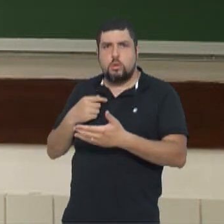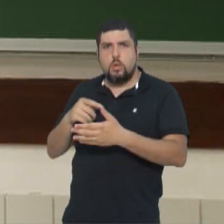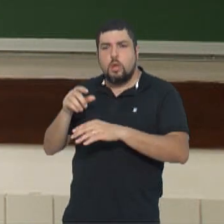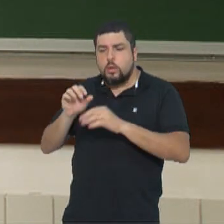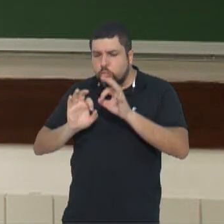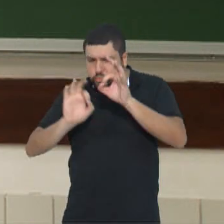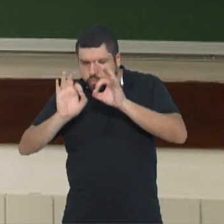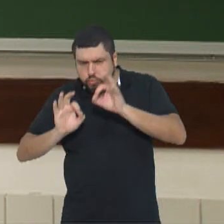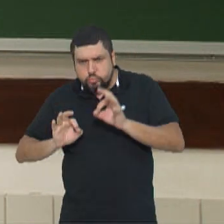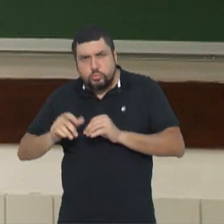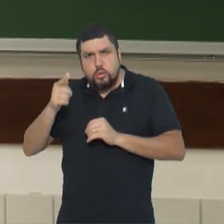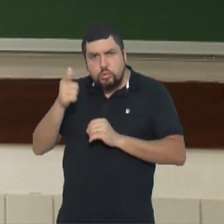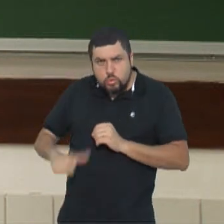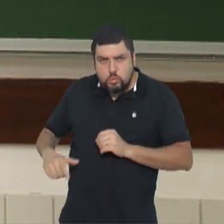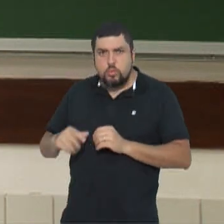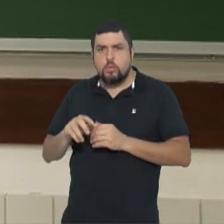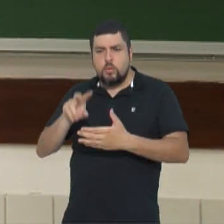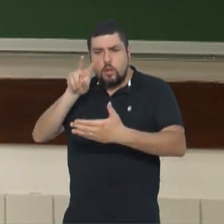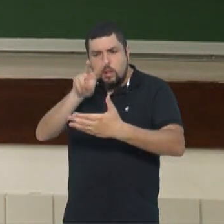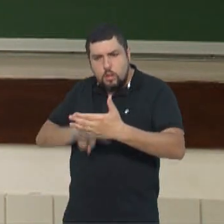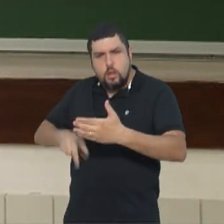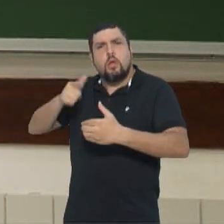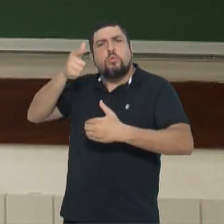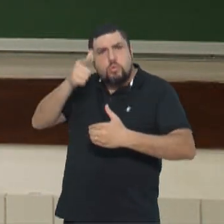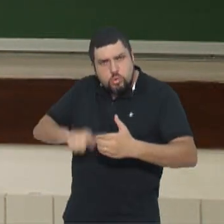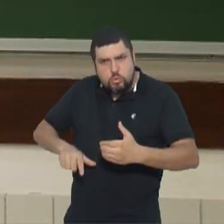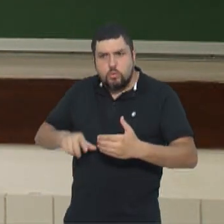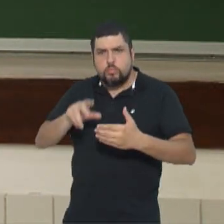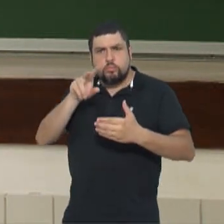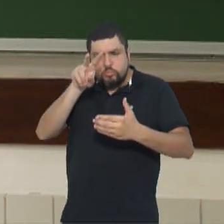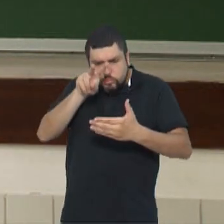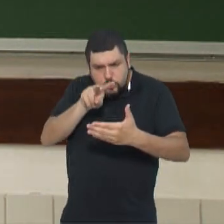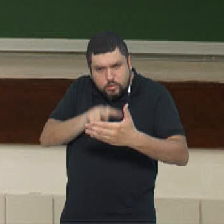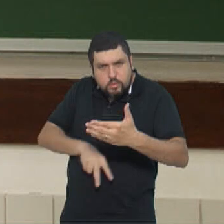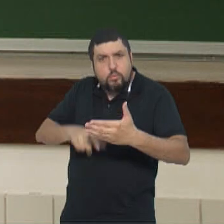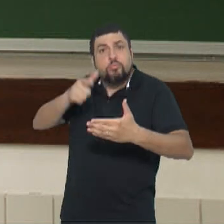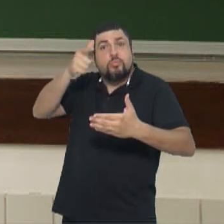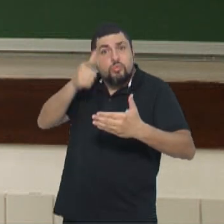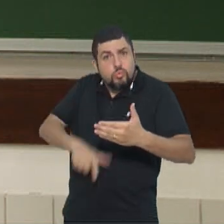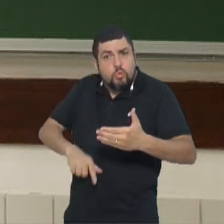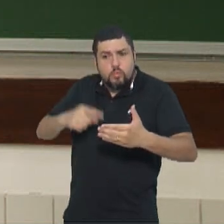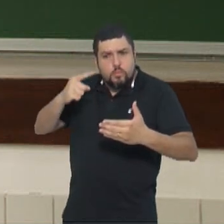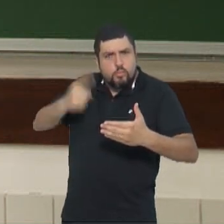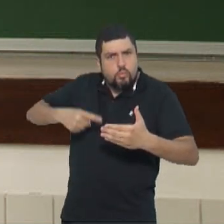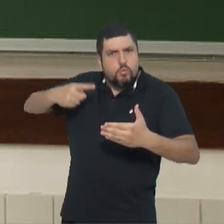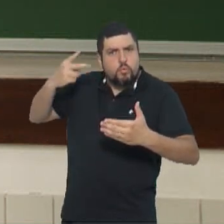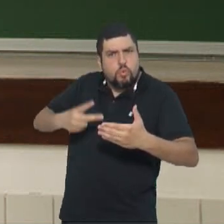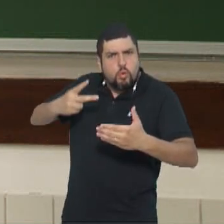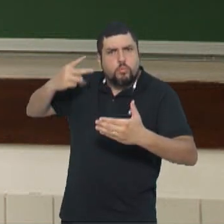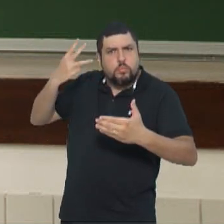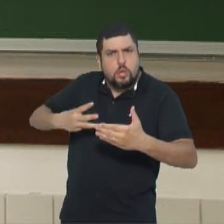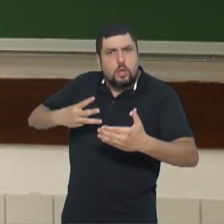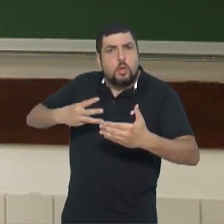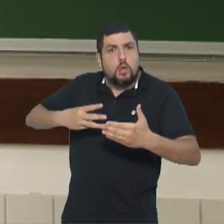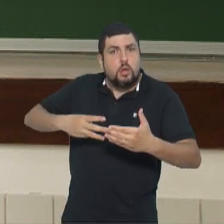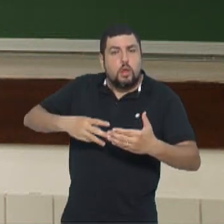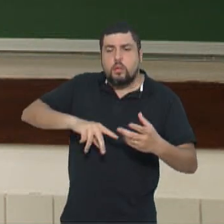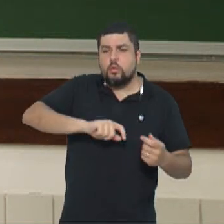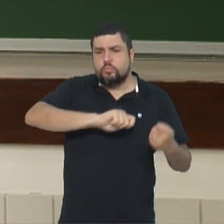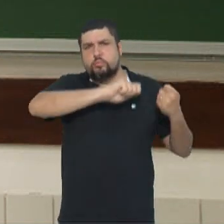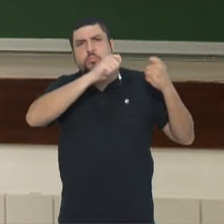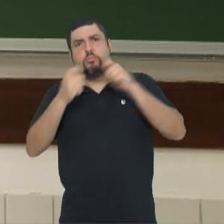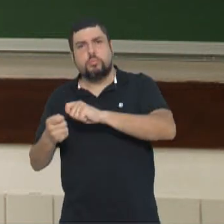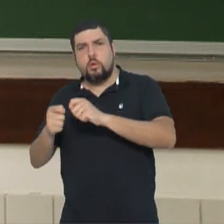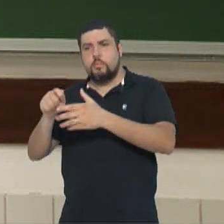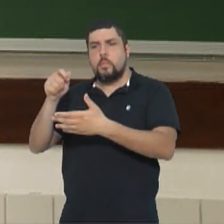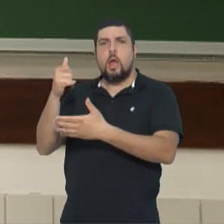tá bonitinho? Lê de novo, ok? Agora passa para o definitivo. Definitivo é só para passar a caneta.